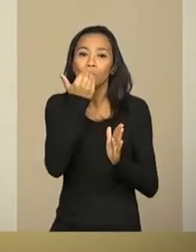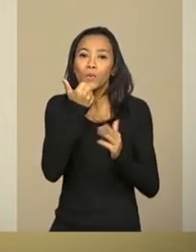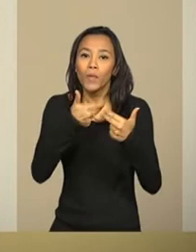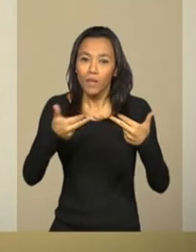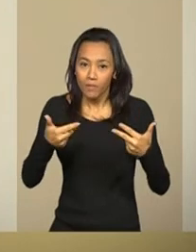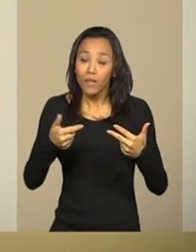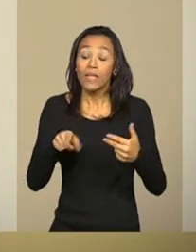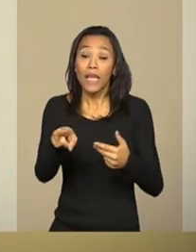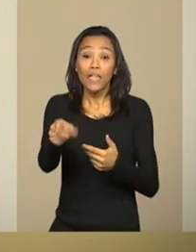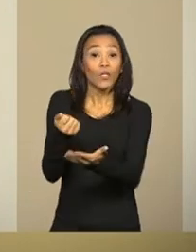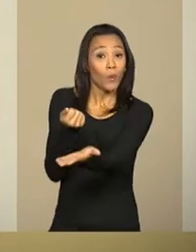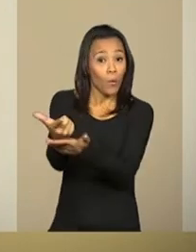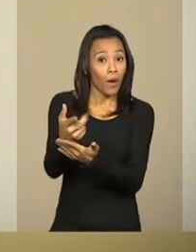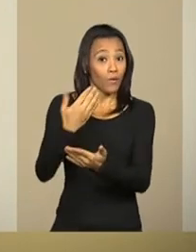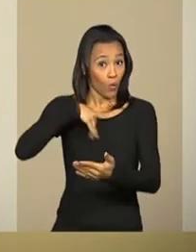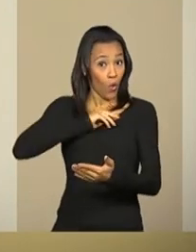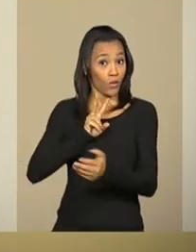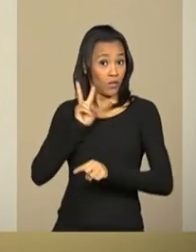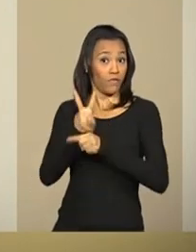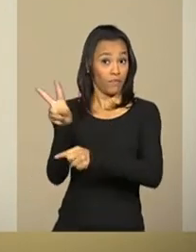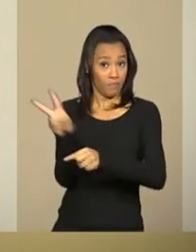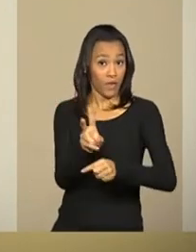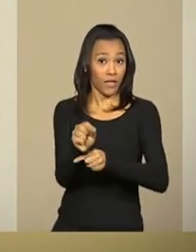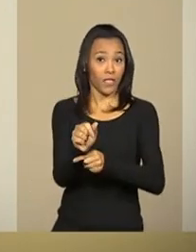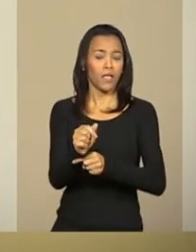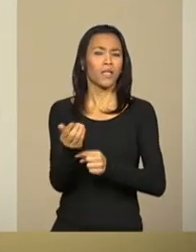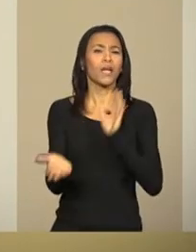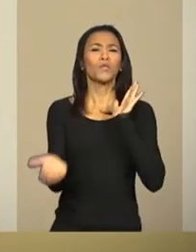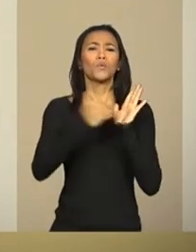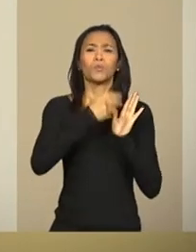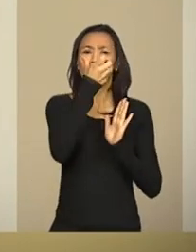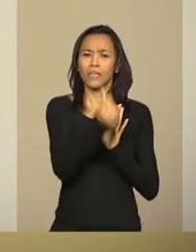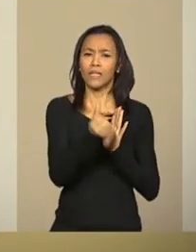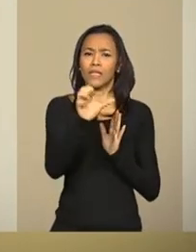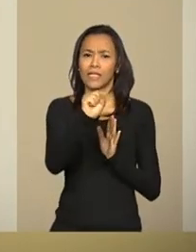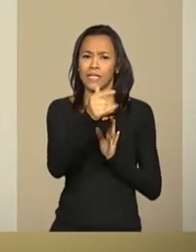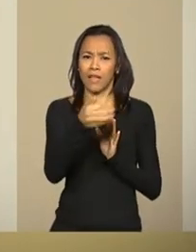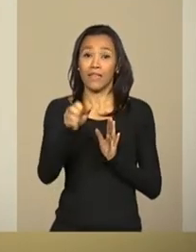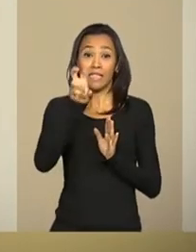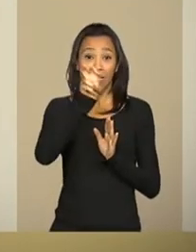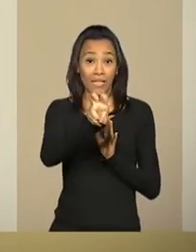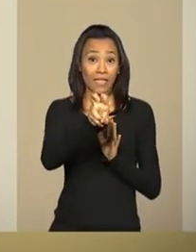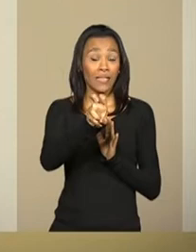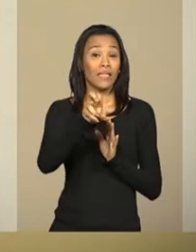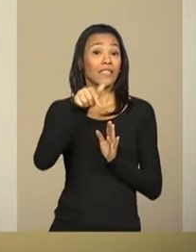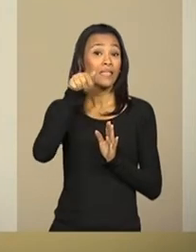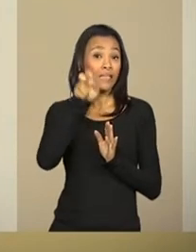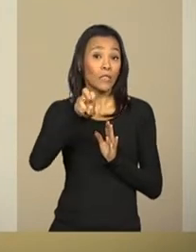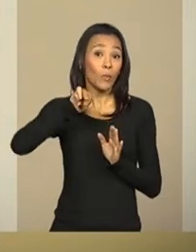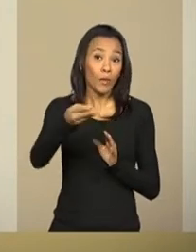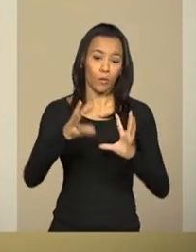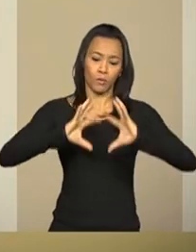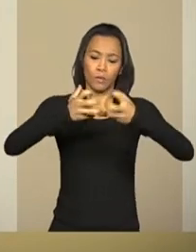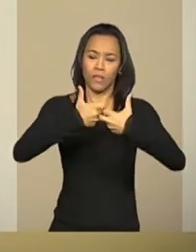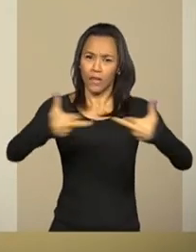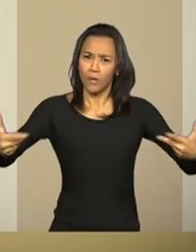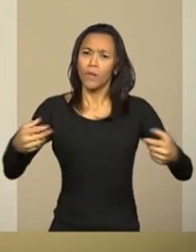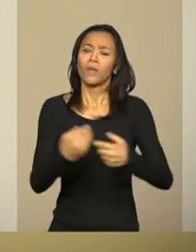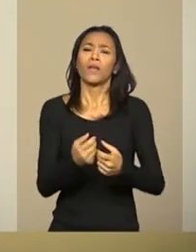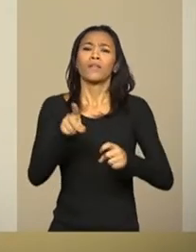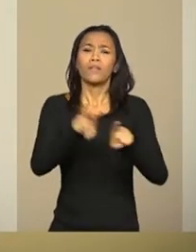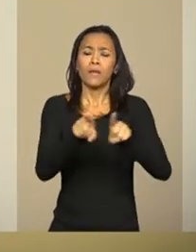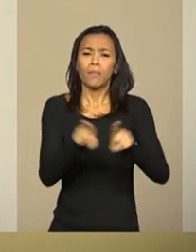com nosso financiamento, nas últimas 6 safras, 75 mil tratores, 47 mil veículos